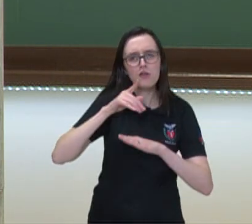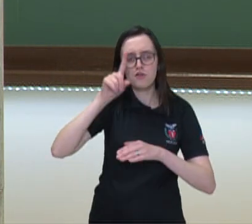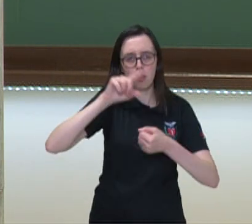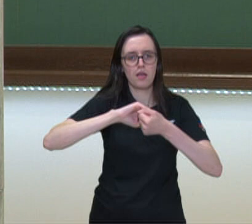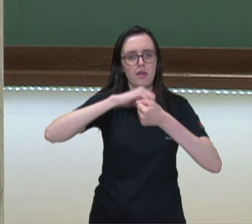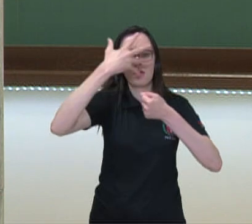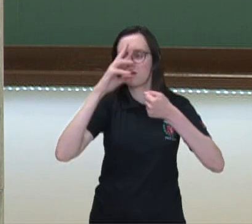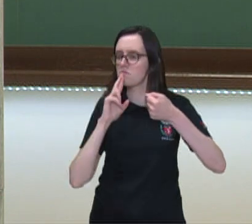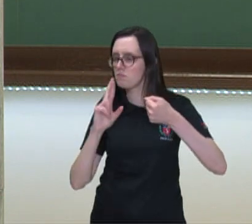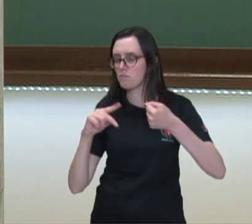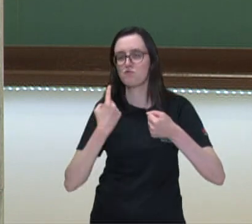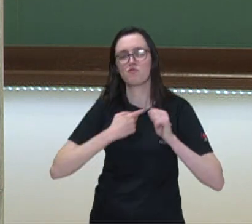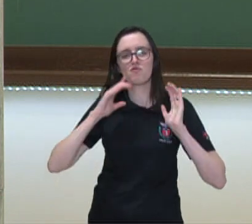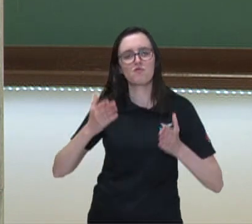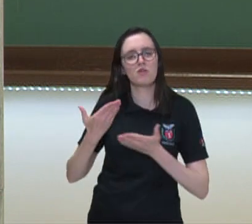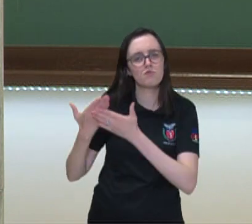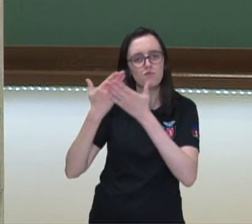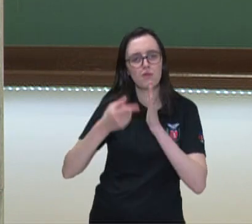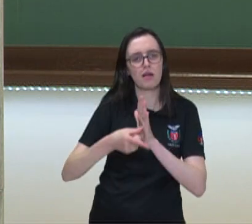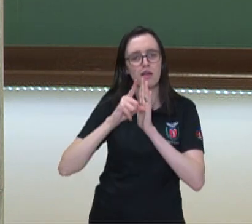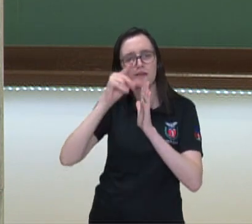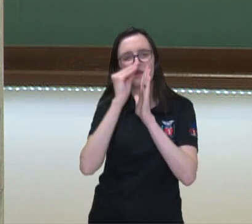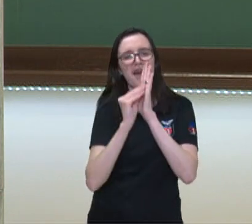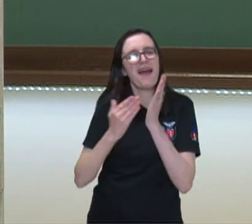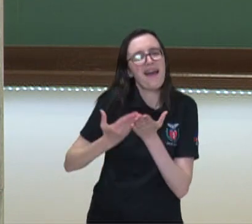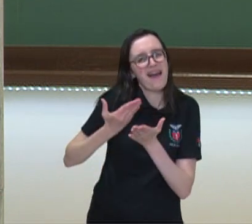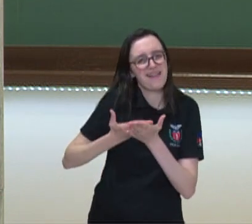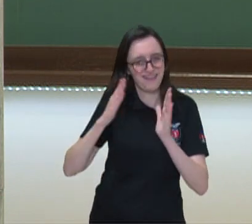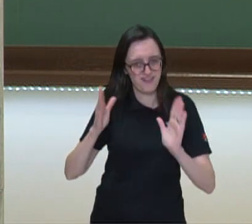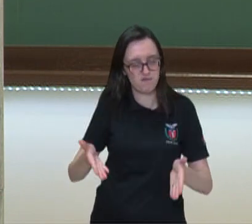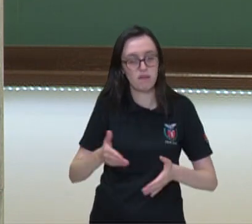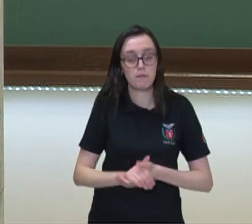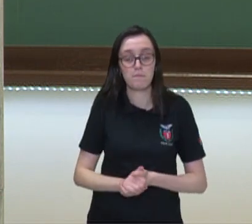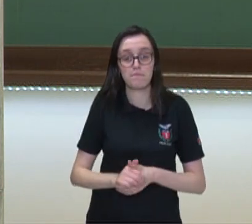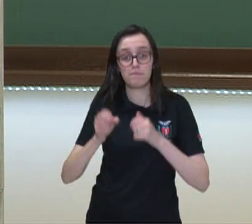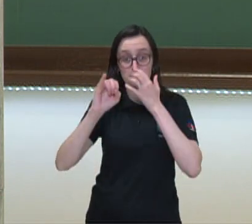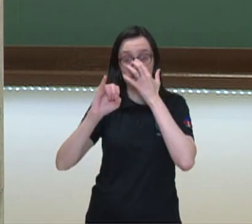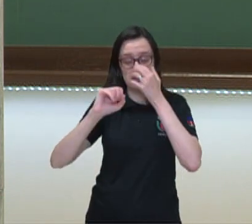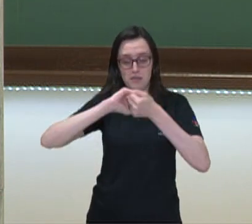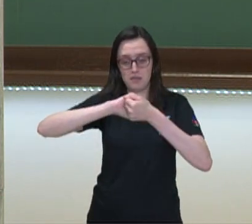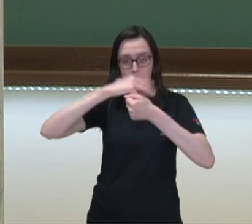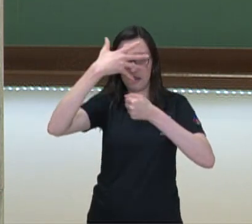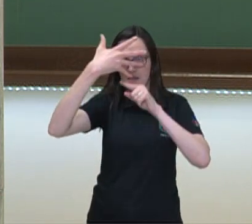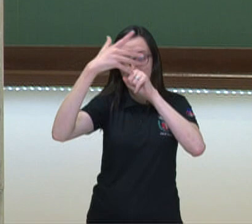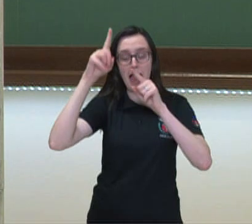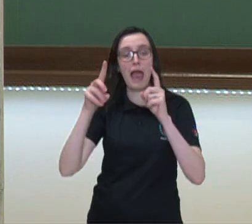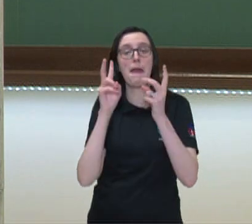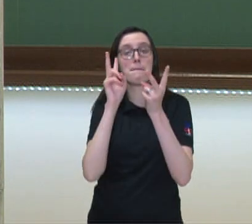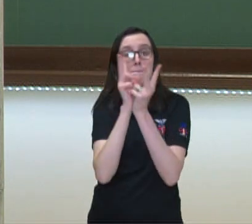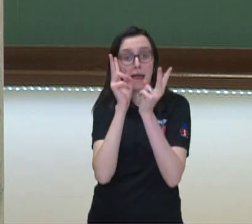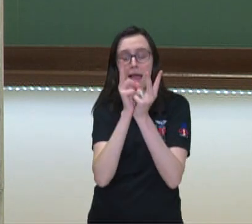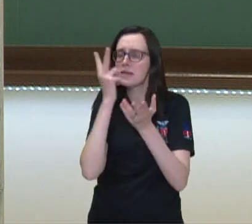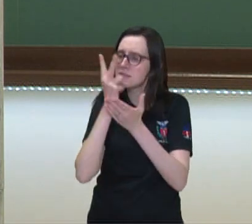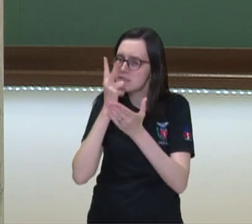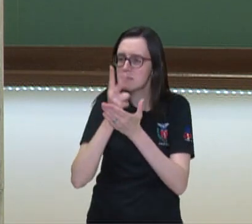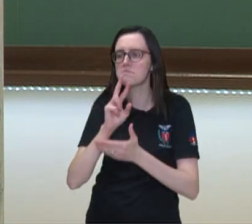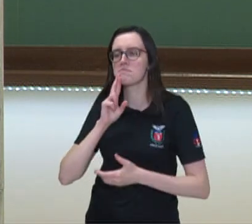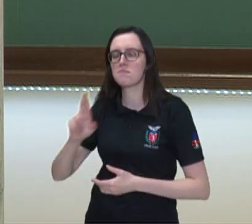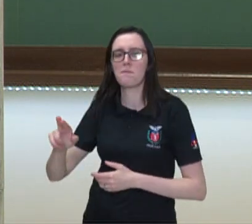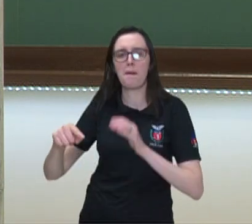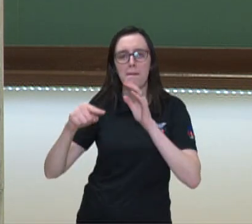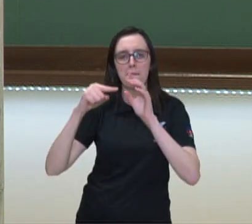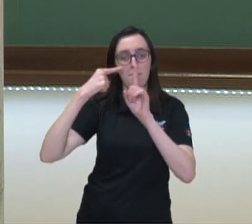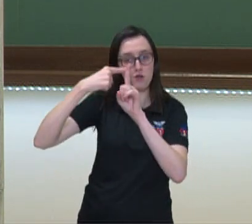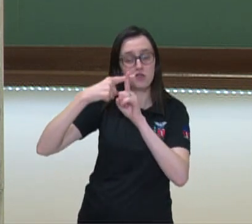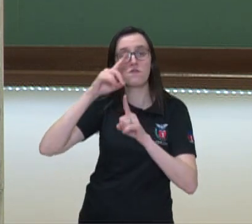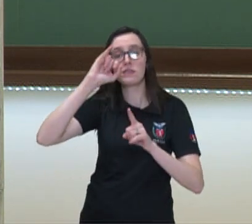a informação que nós trabalhamos antes, que você anotou aí no seu caderno. Que se o expoente for par, os resultados sempre vão ser positivos, e